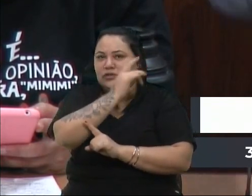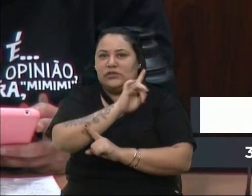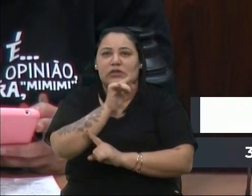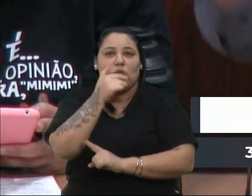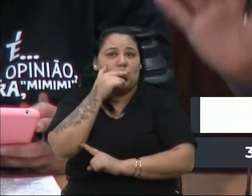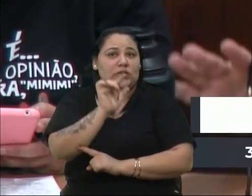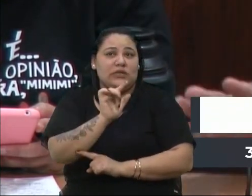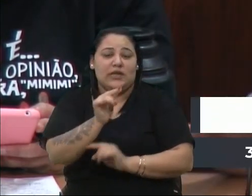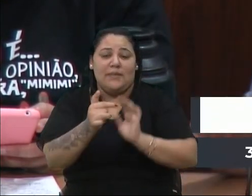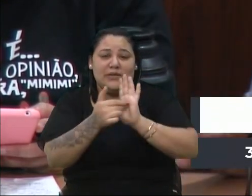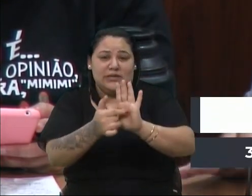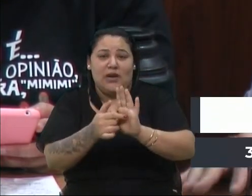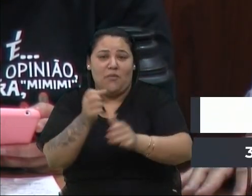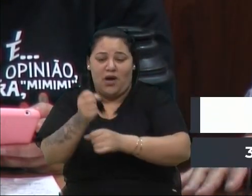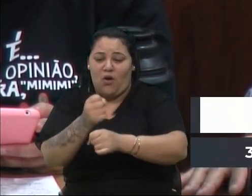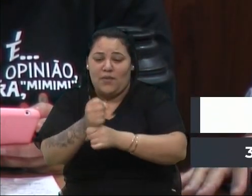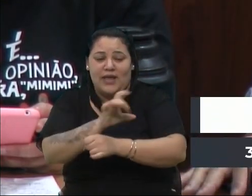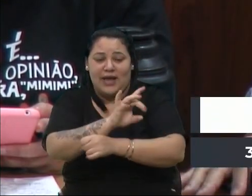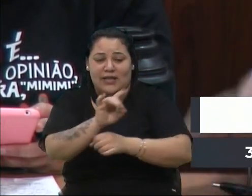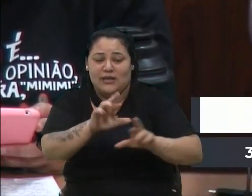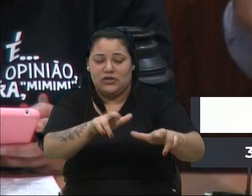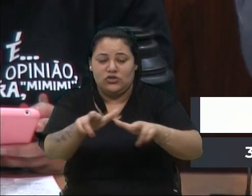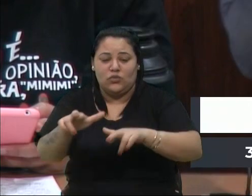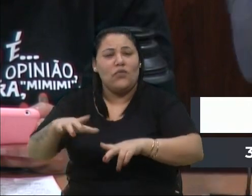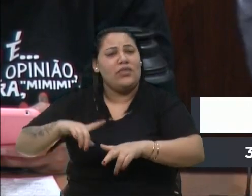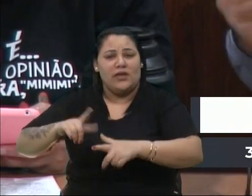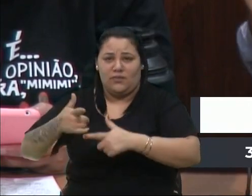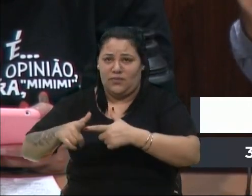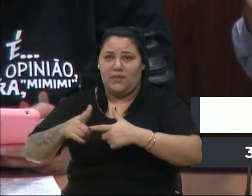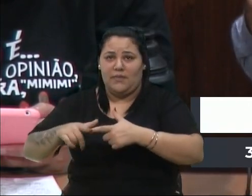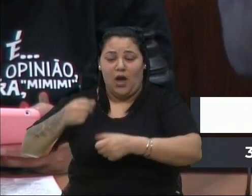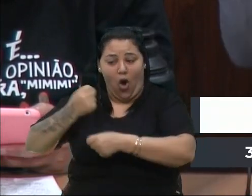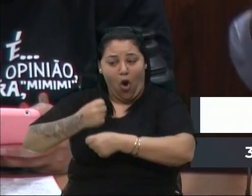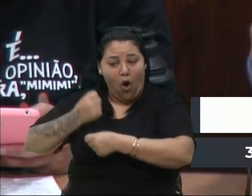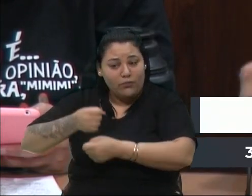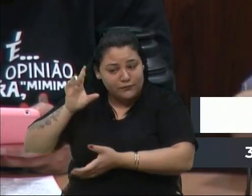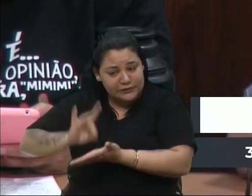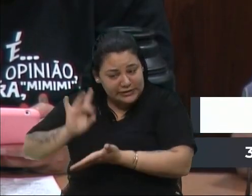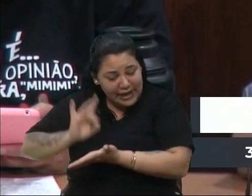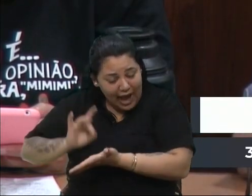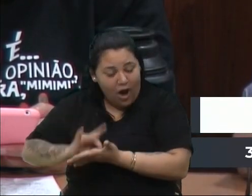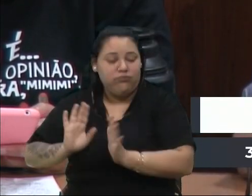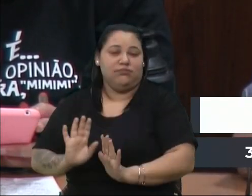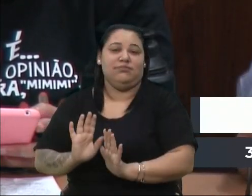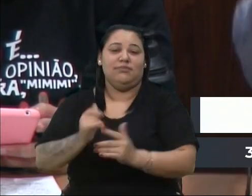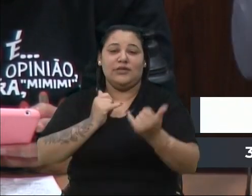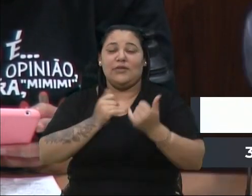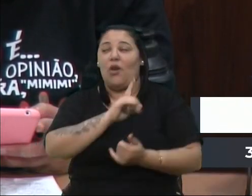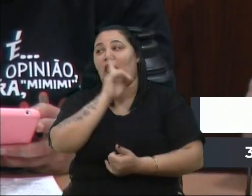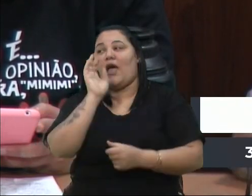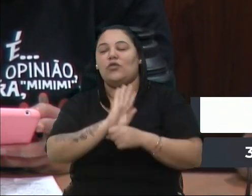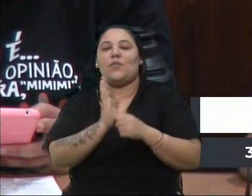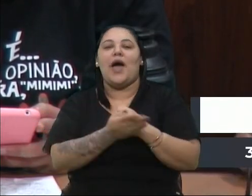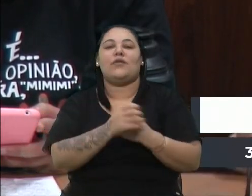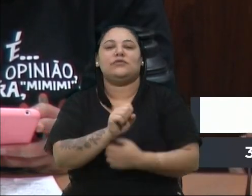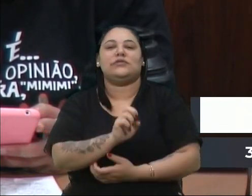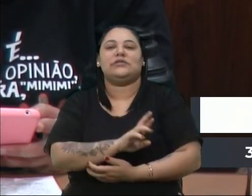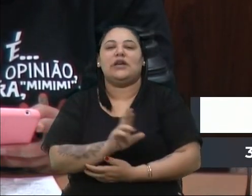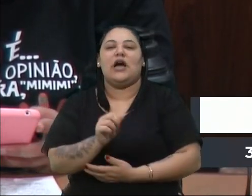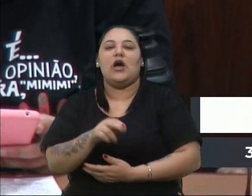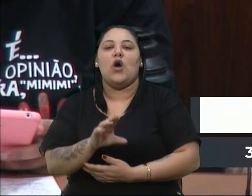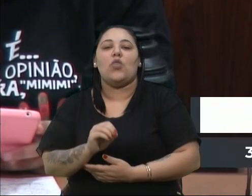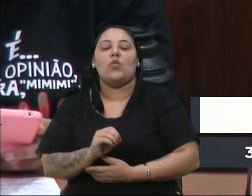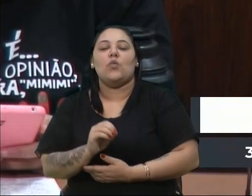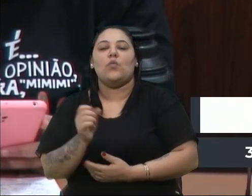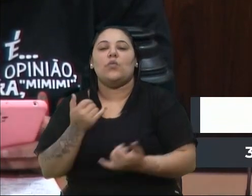problema, porque não foi apresentado nada até agora, né? Obras, assim, efetivas. Lá no Serrano, por exemplo. Quais foram as obras até agora do